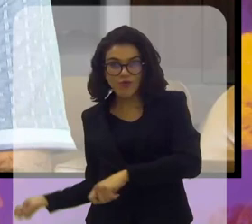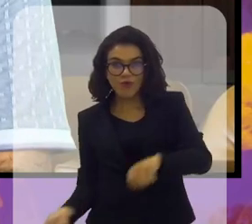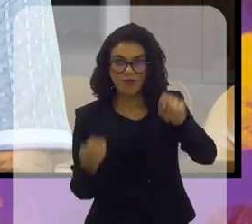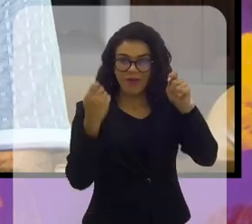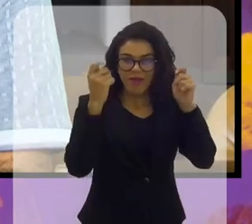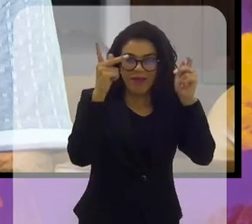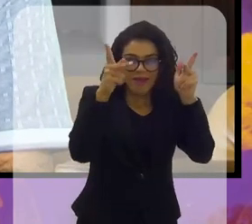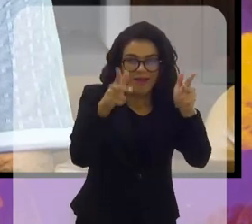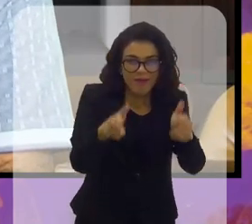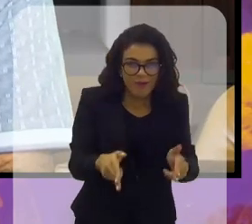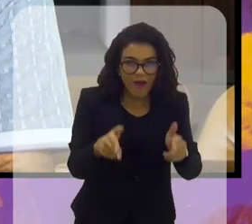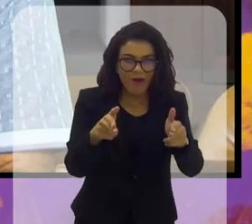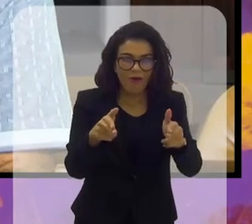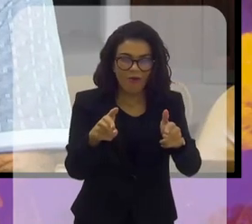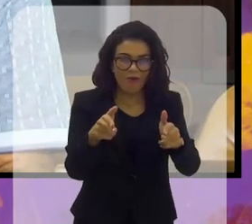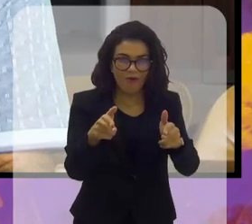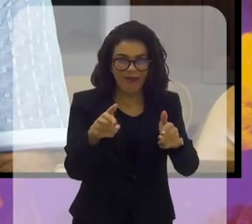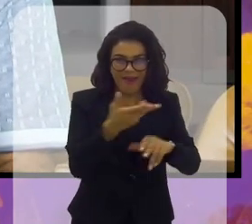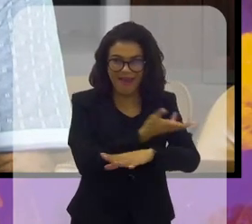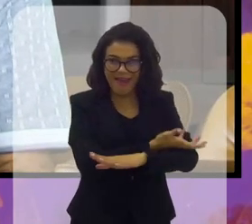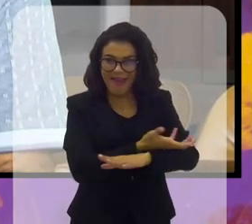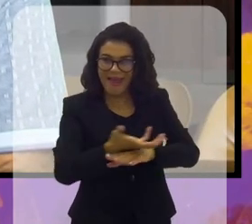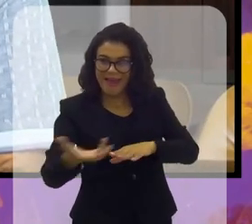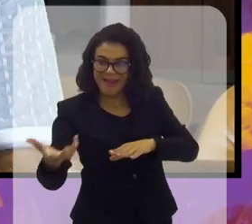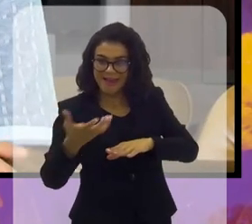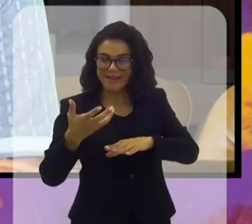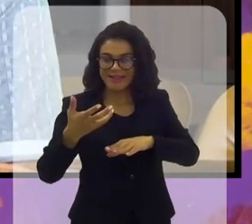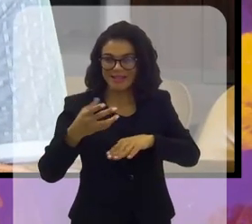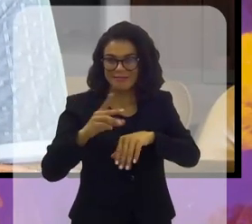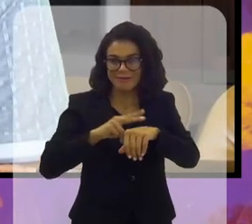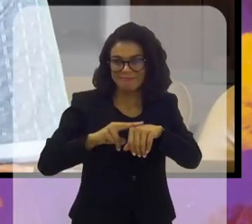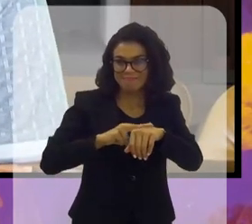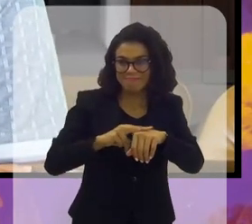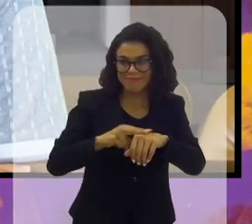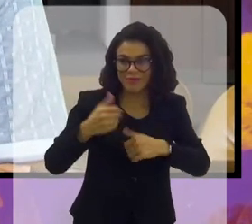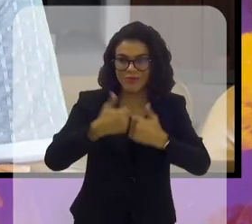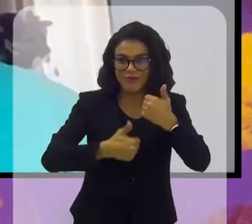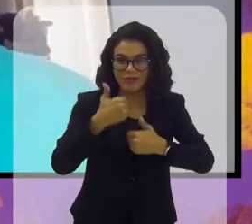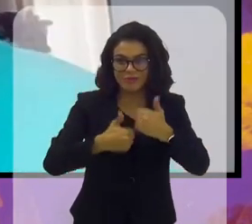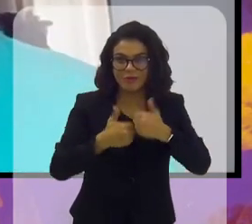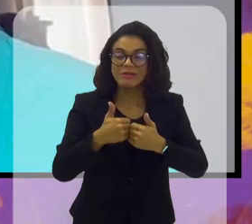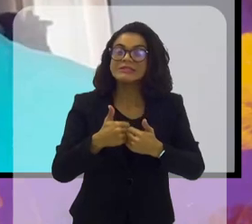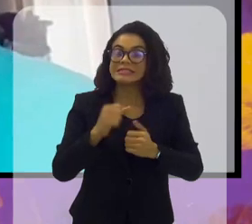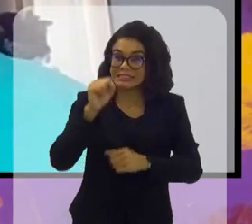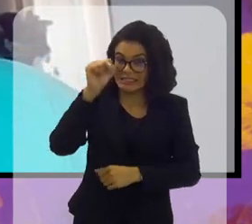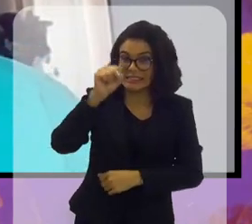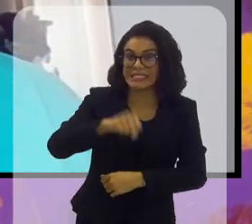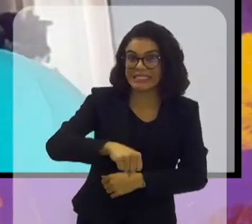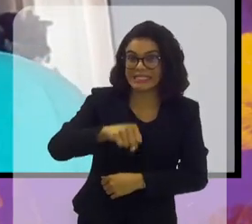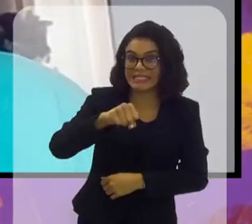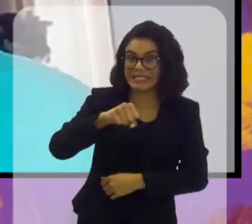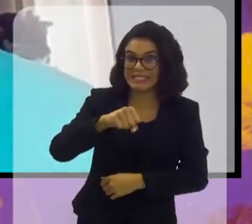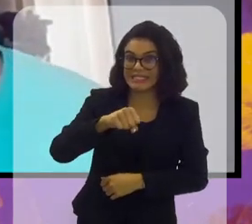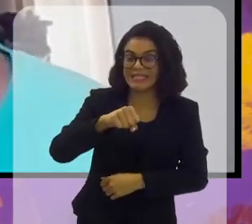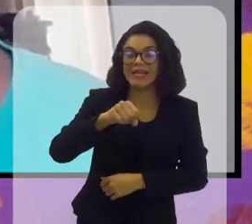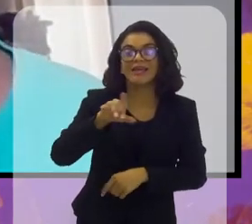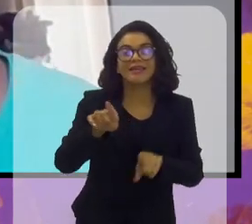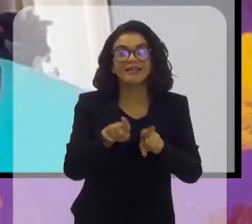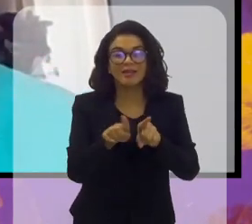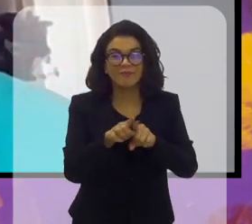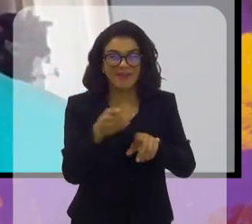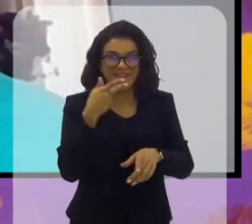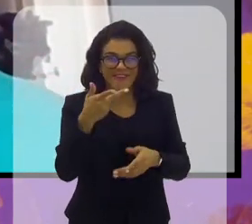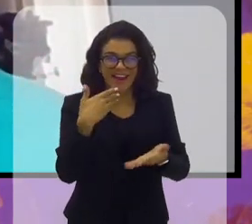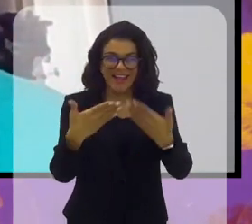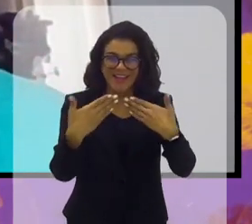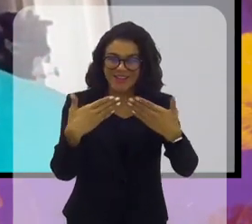mesma que pode ser utilizada num campo de futebol, Arthur? Em muitos casos, sim. E aquilo que a gente